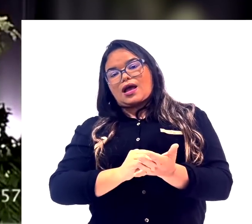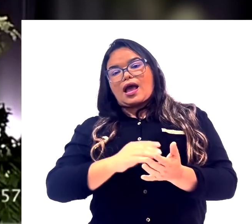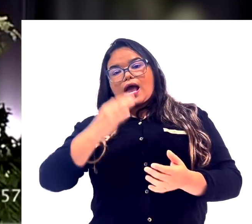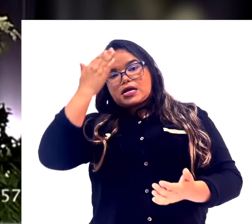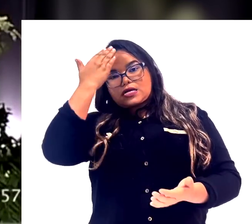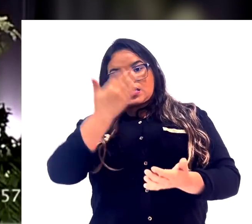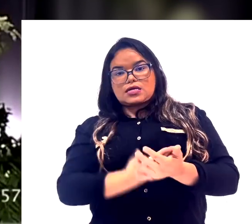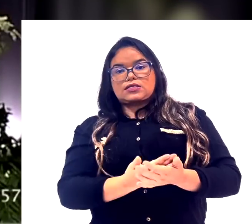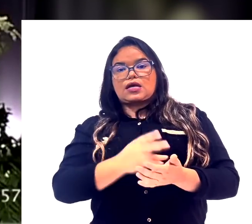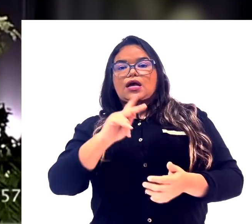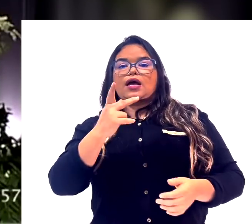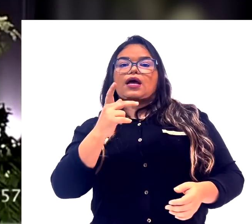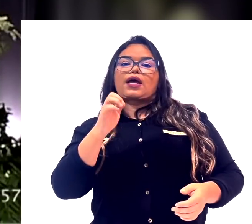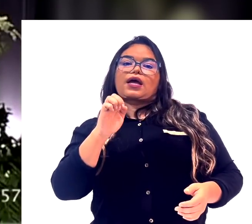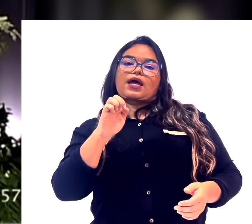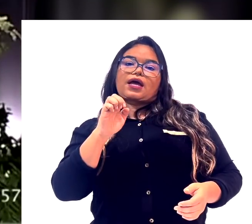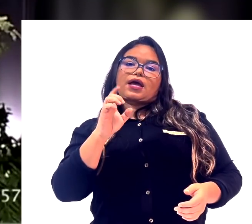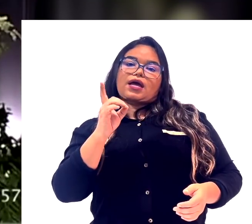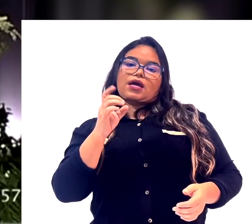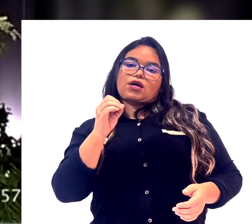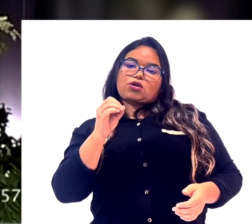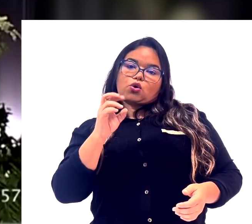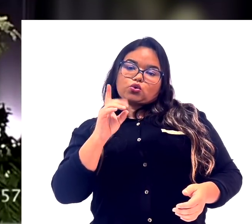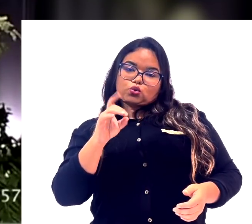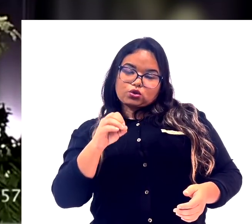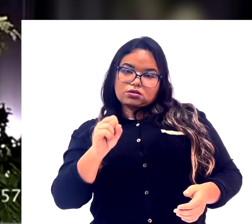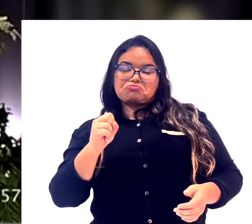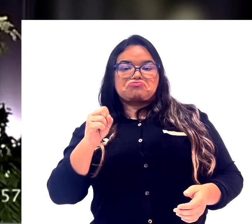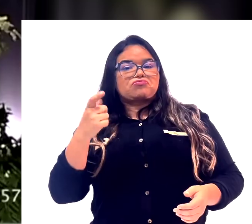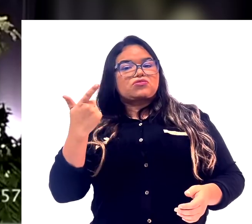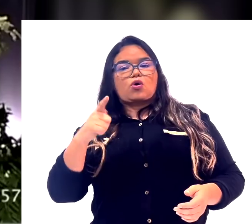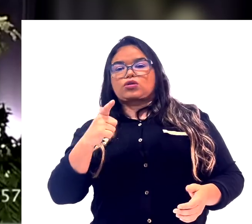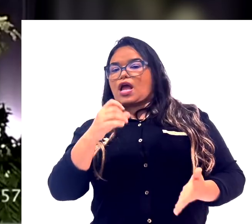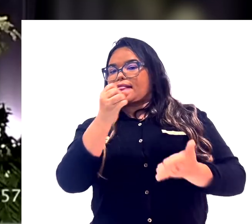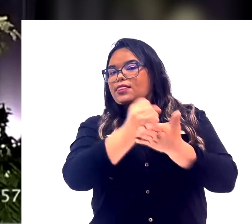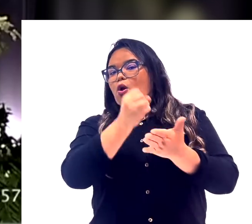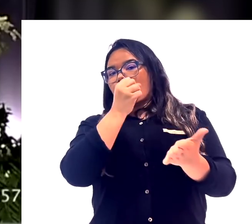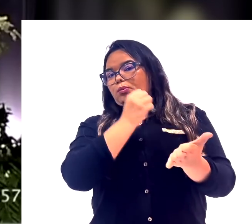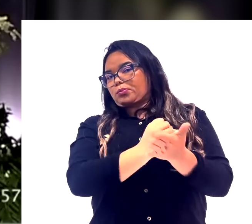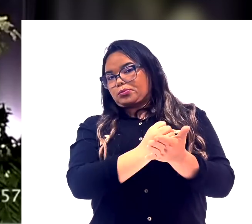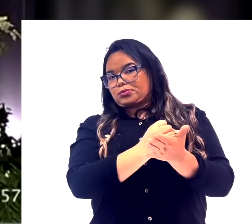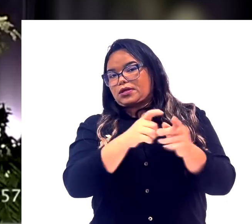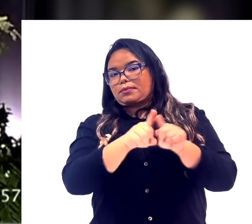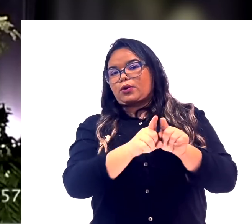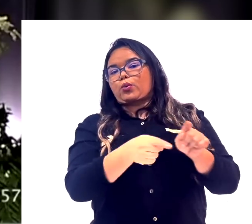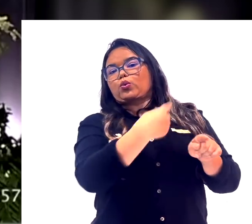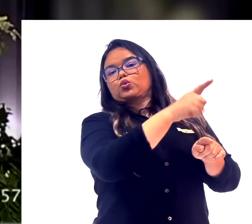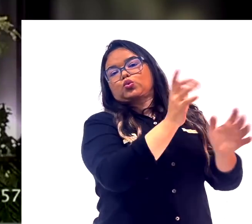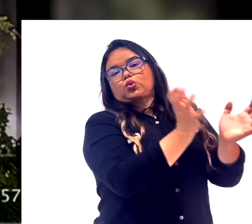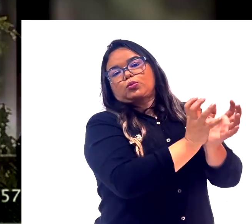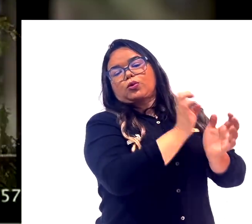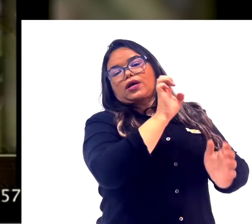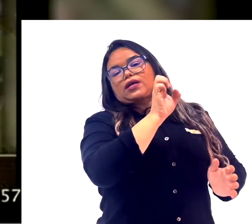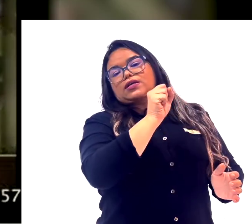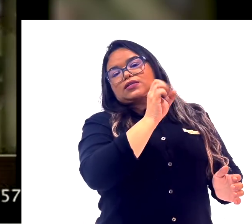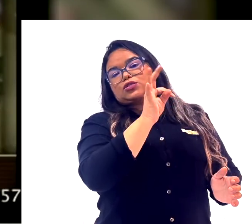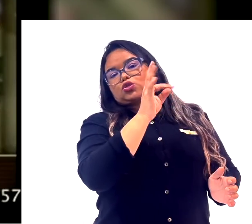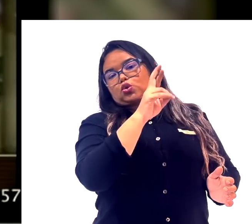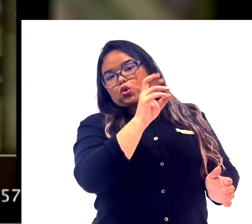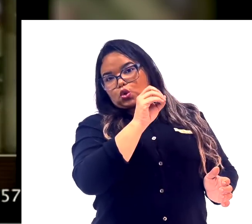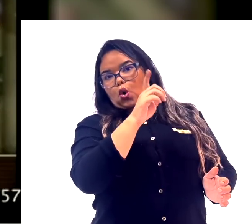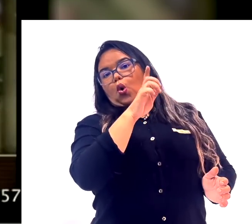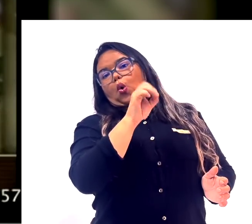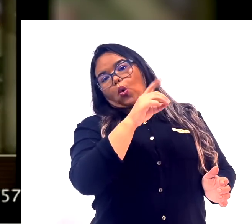Nem tampouco temos quaisquer documentos sobre as crenças dos ostrogodos. O que nós temos é um pouquinho